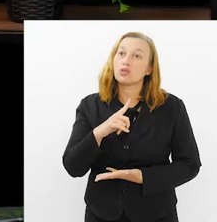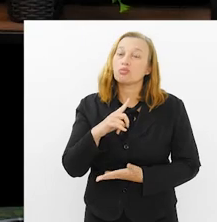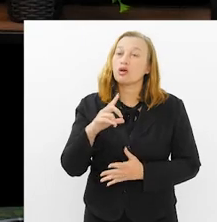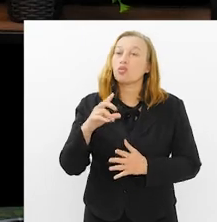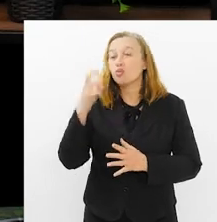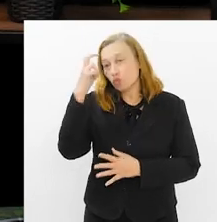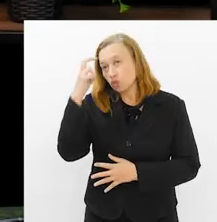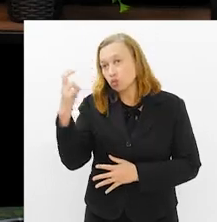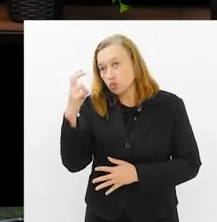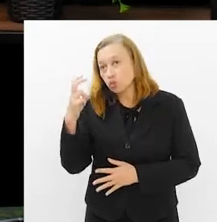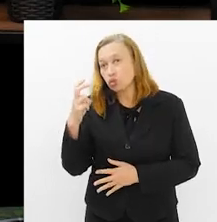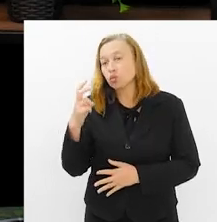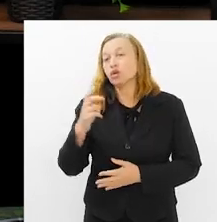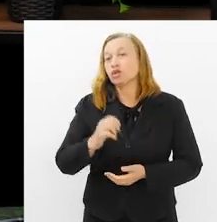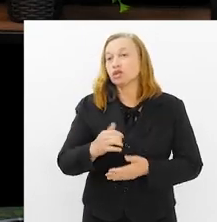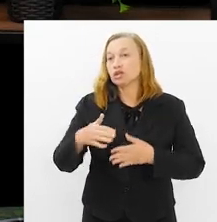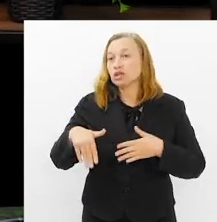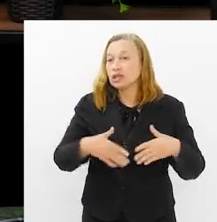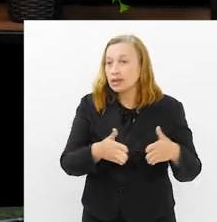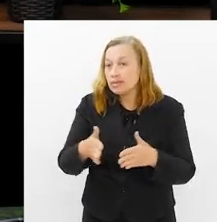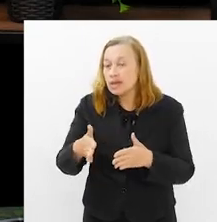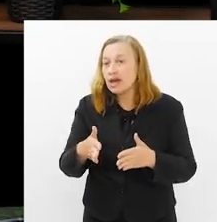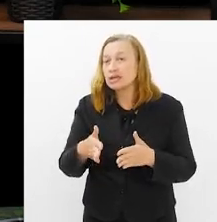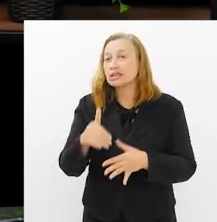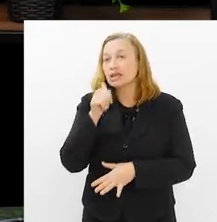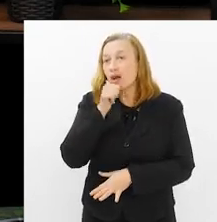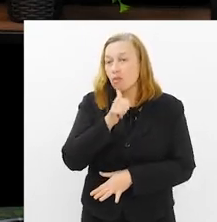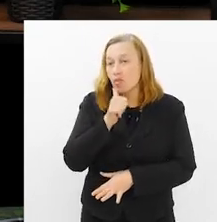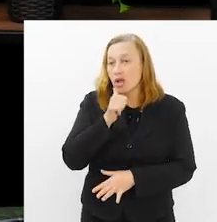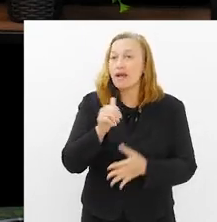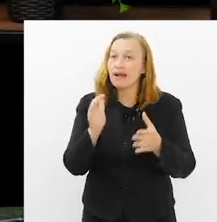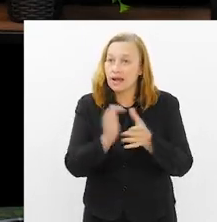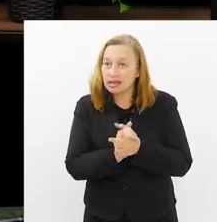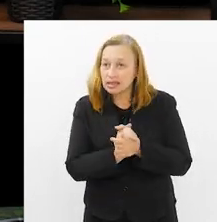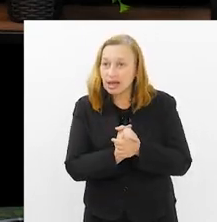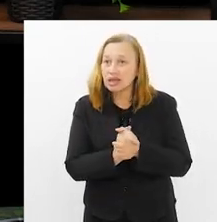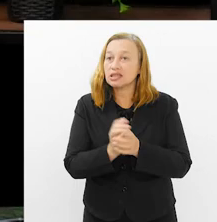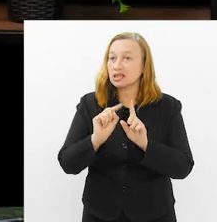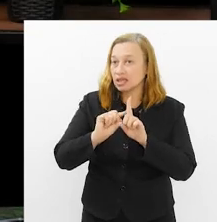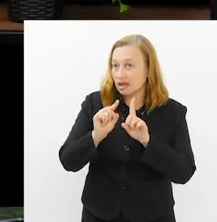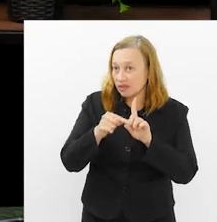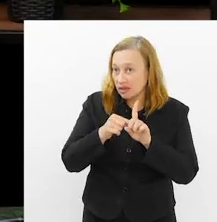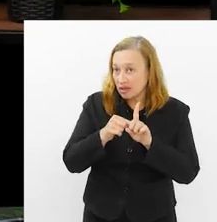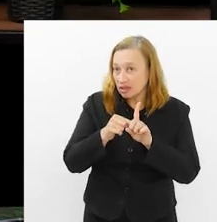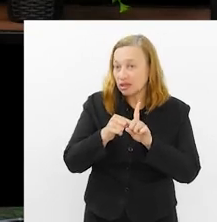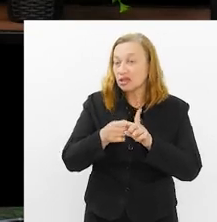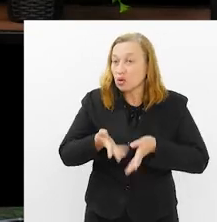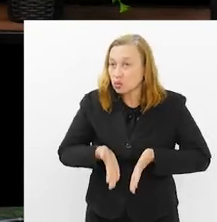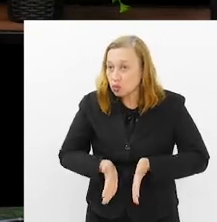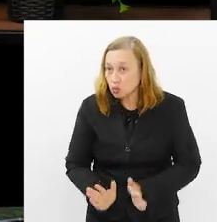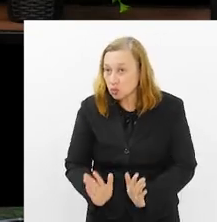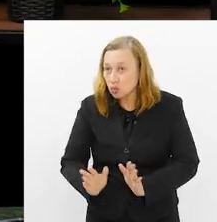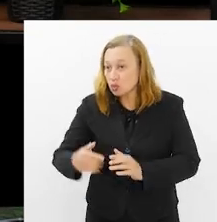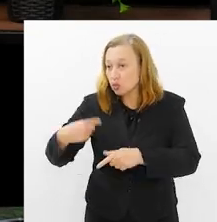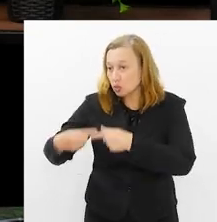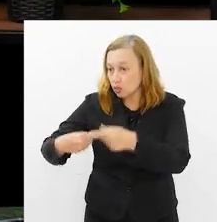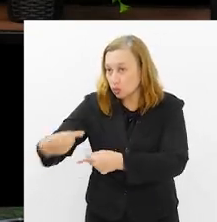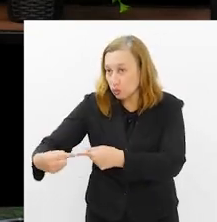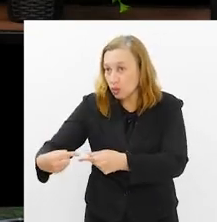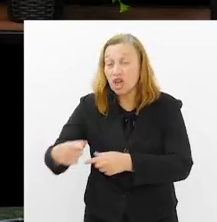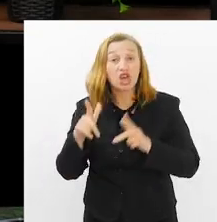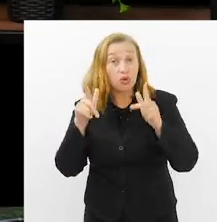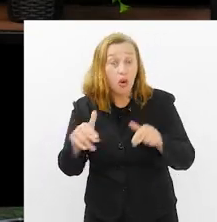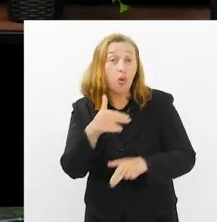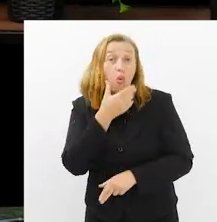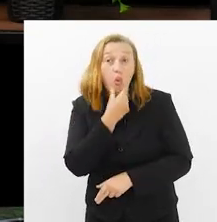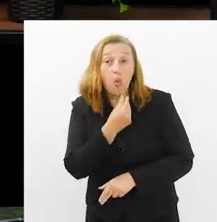uma cultura mesmo, né? De que tudo se encaminhasse, de que a mulher casasse, gerasse filhos e perpetuasse a espécie, da mesma maneira